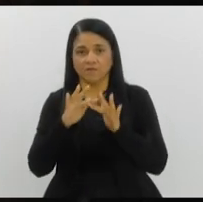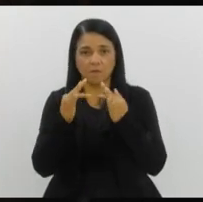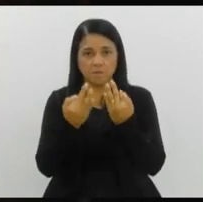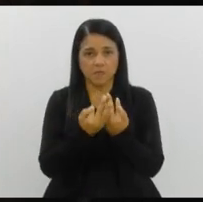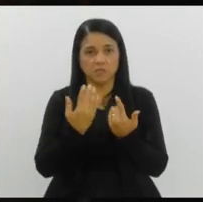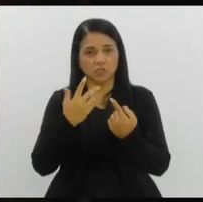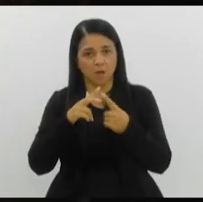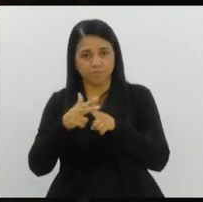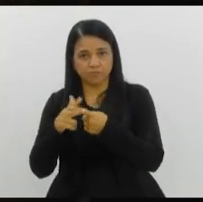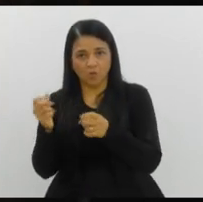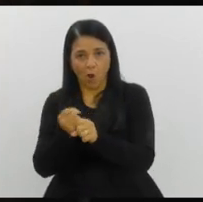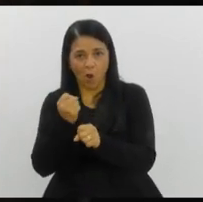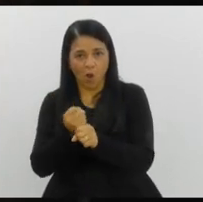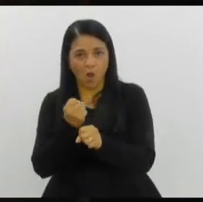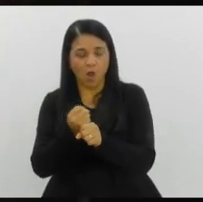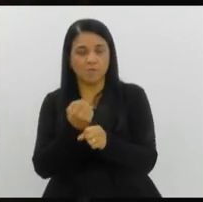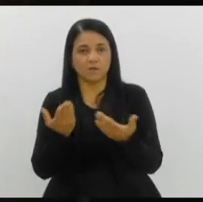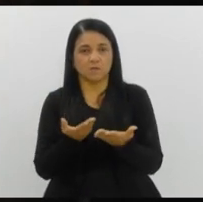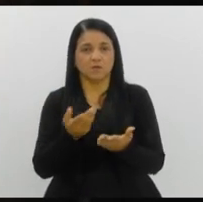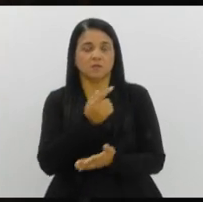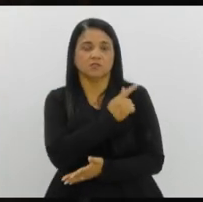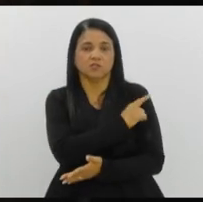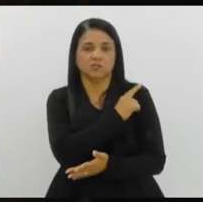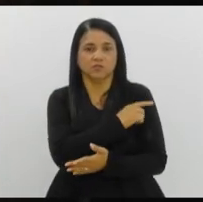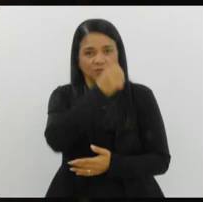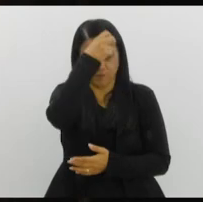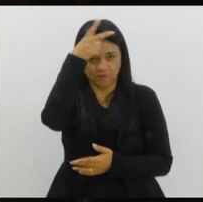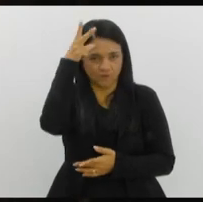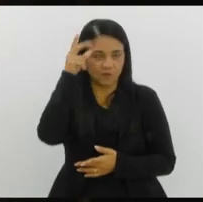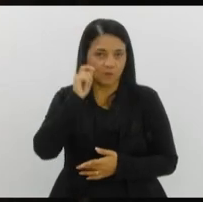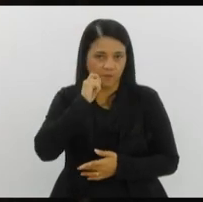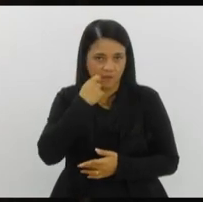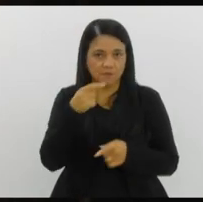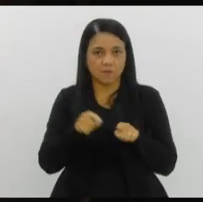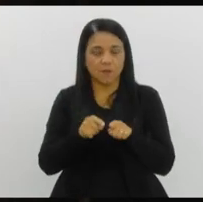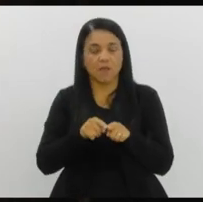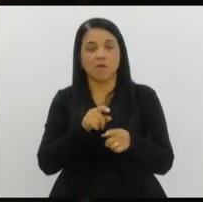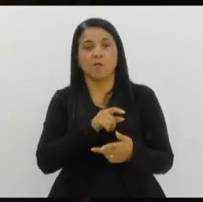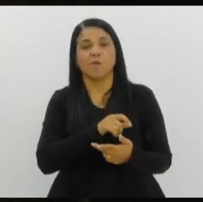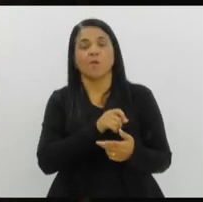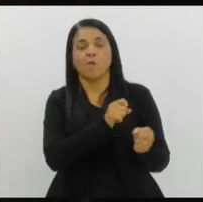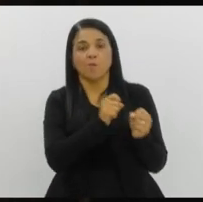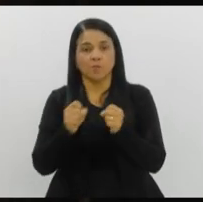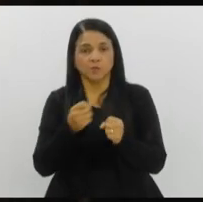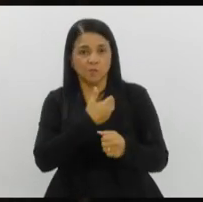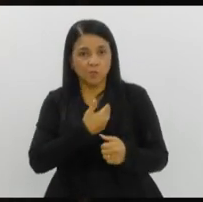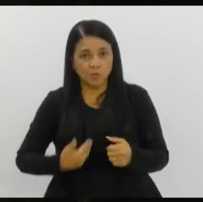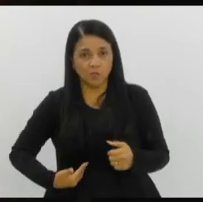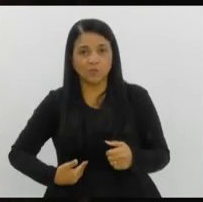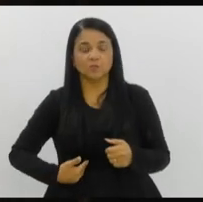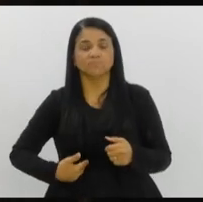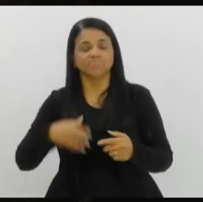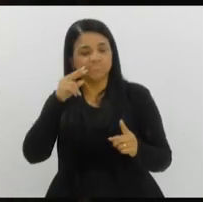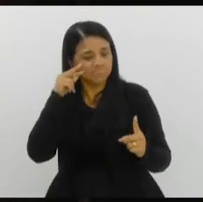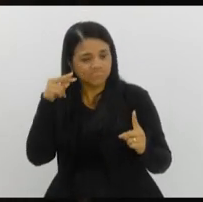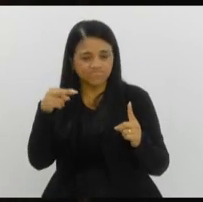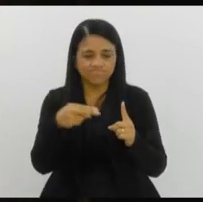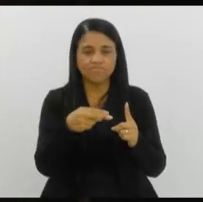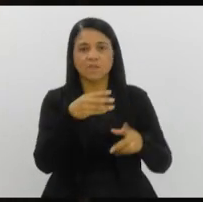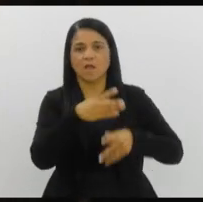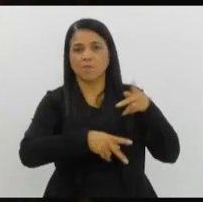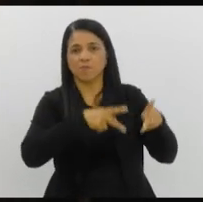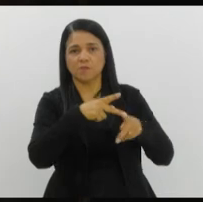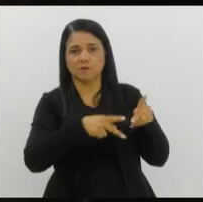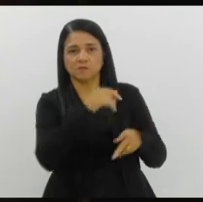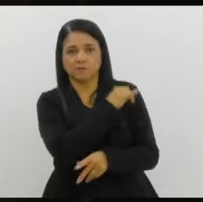nessa gestão do prefeito Eduardo Paes, que precisa de um poder público que olha atentamente para a população